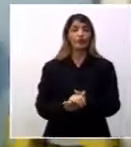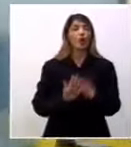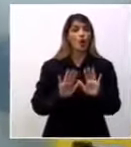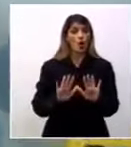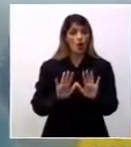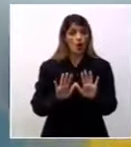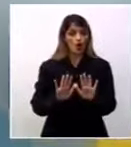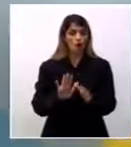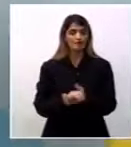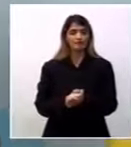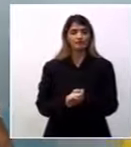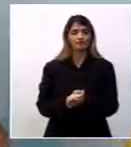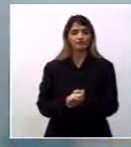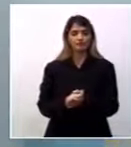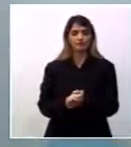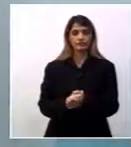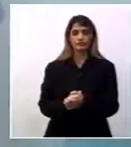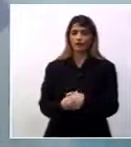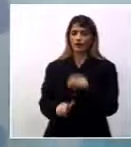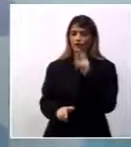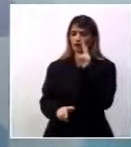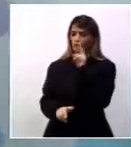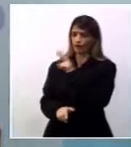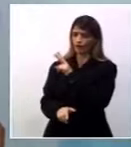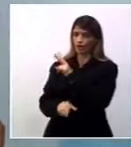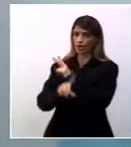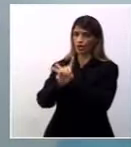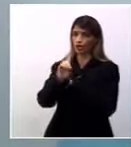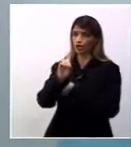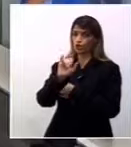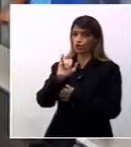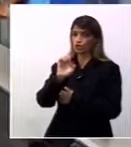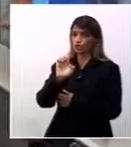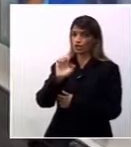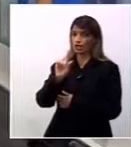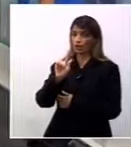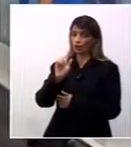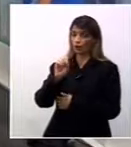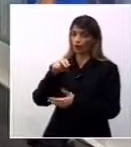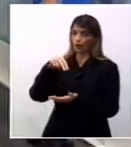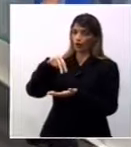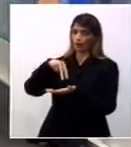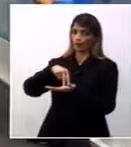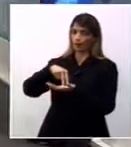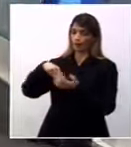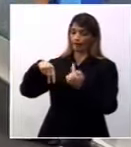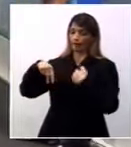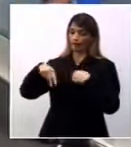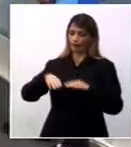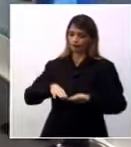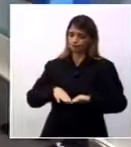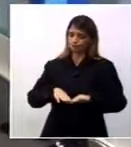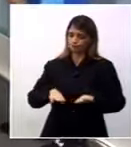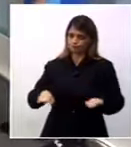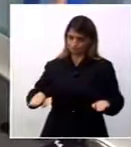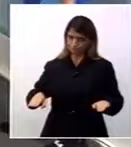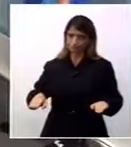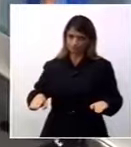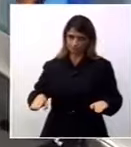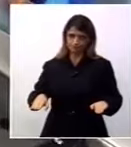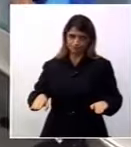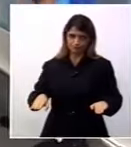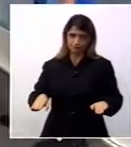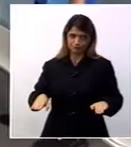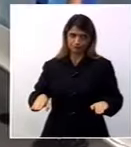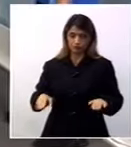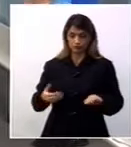que o Diego vai ficar em pé e eu vou ficar no solo, ok? Tá?